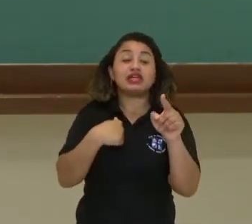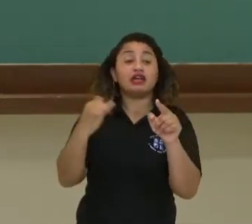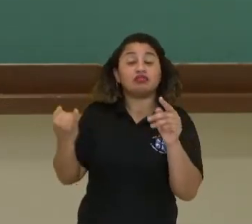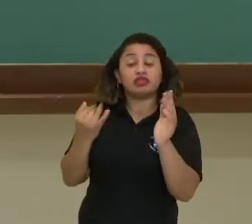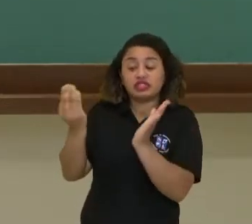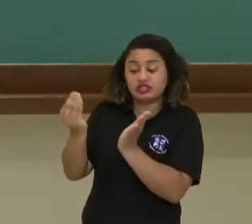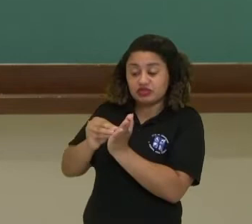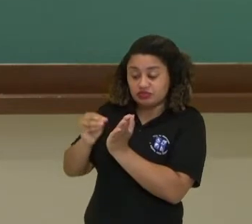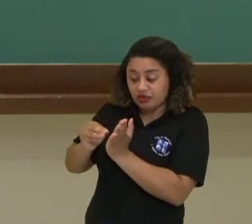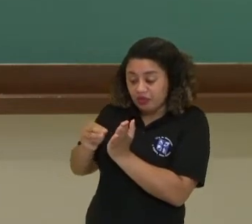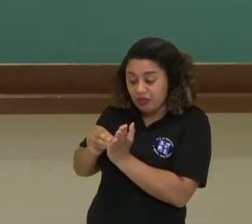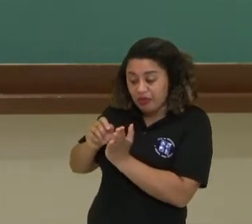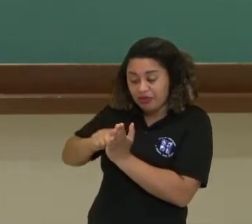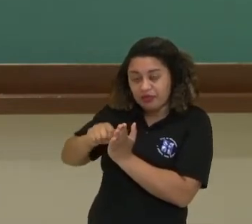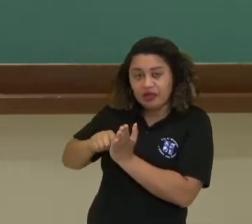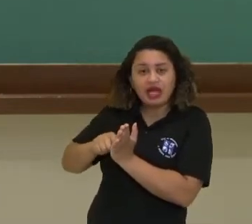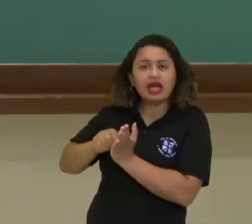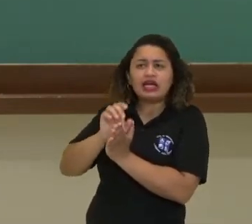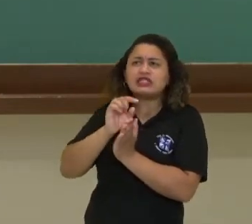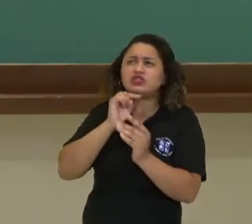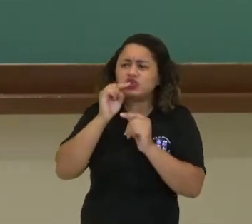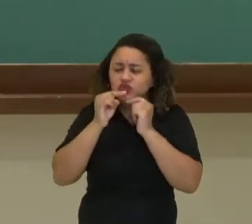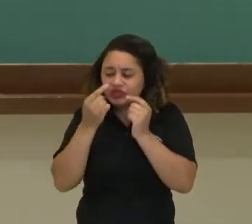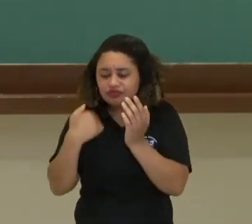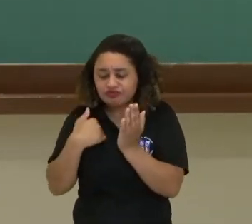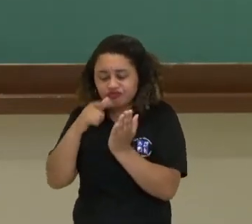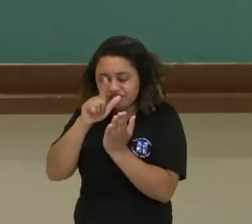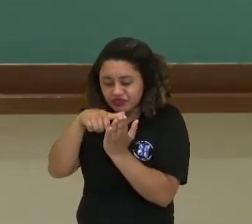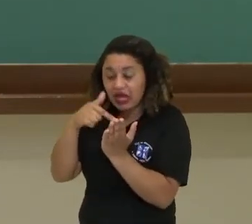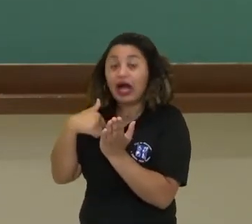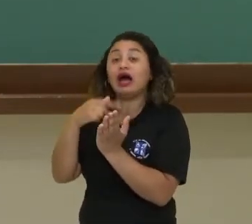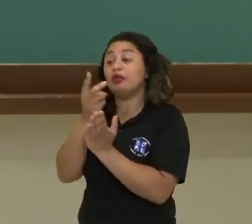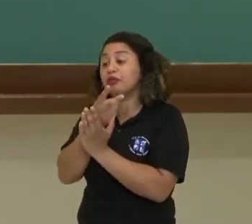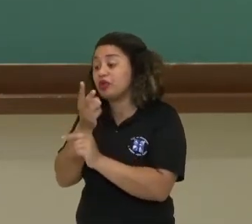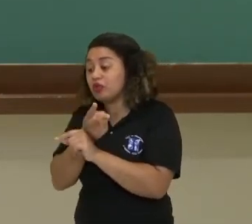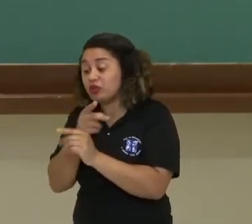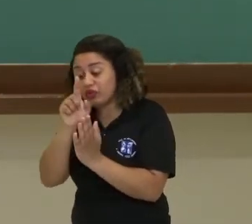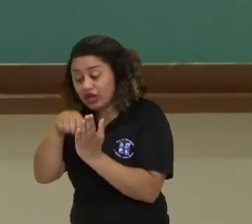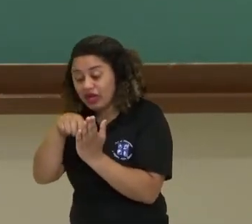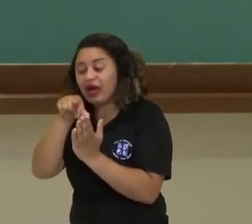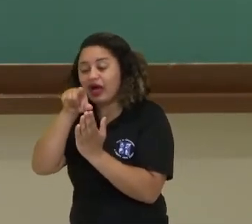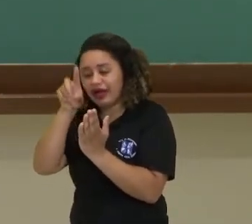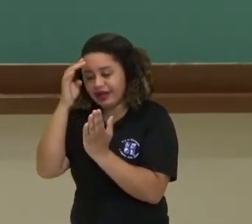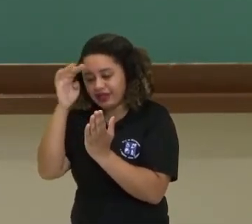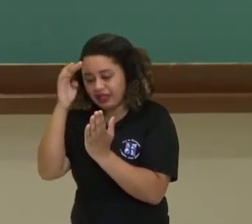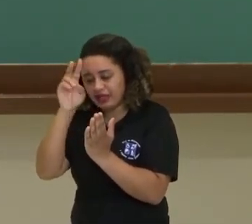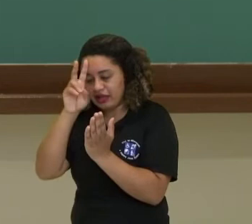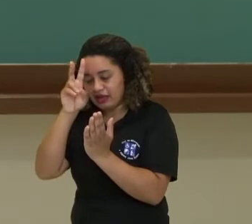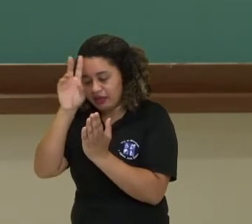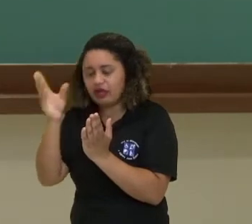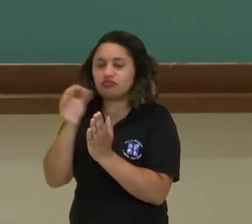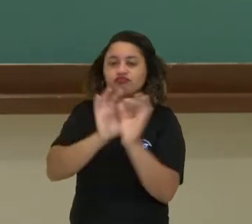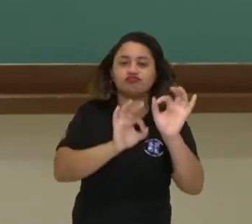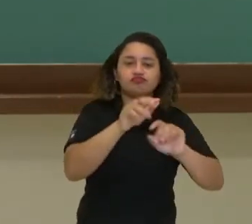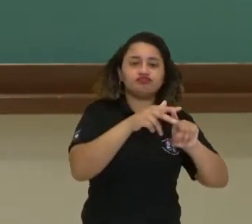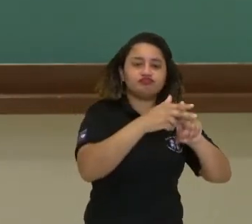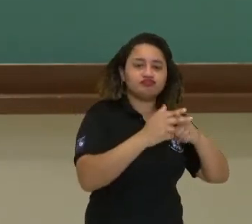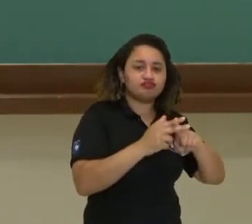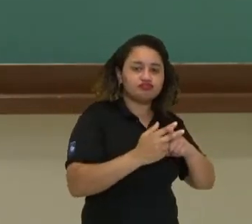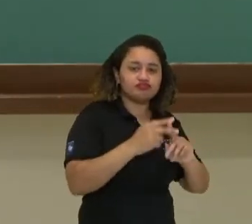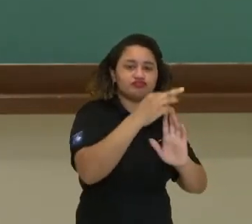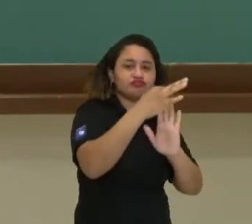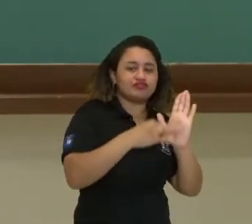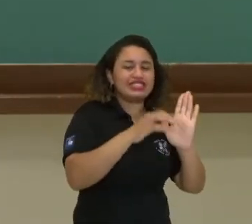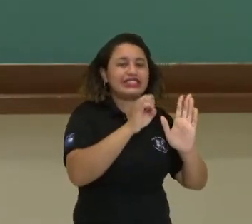anotado em algum lugar e aí você tem dúvida você volta lá tipo tá escrevendo você volta lá e arruma fácil assim tá